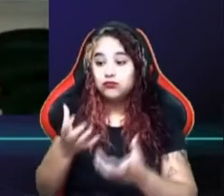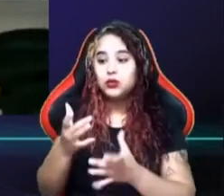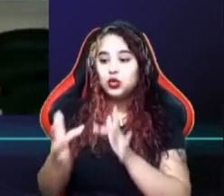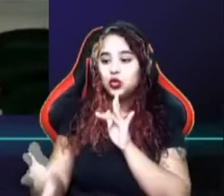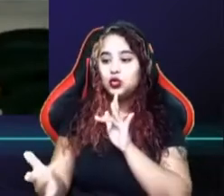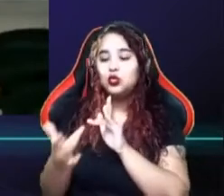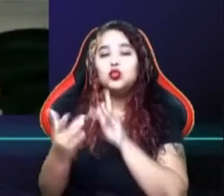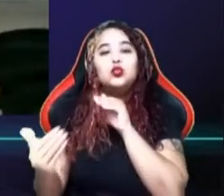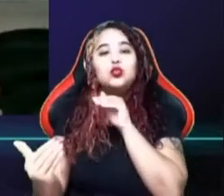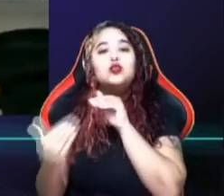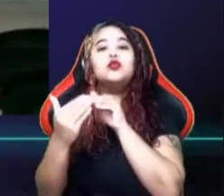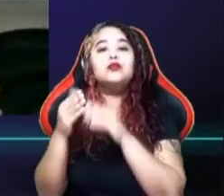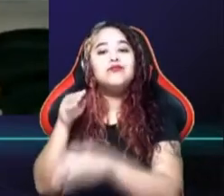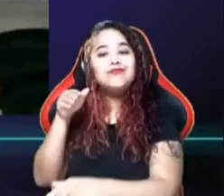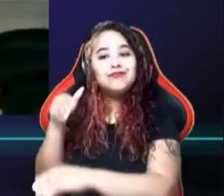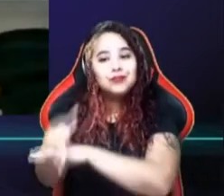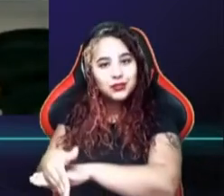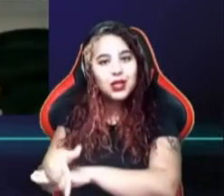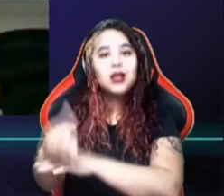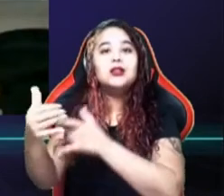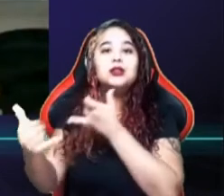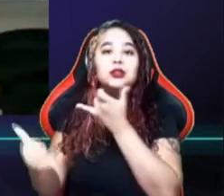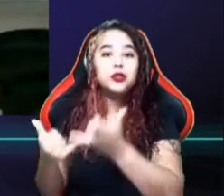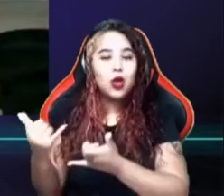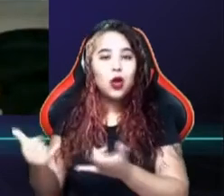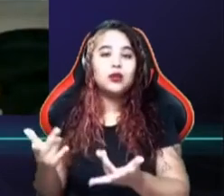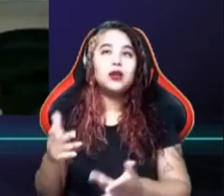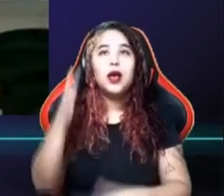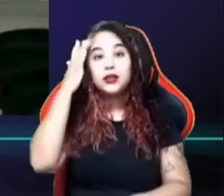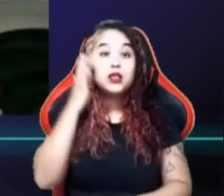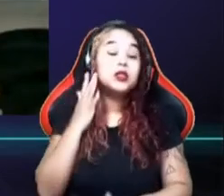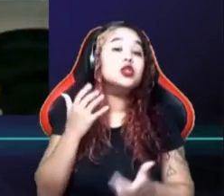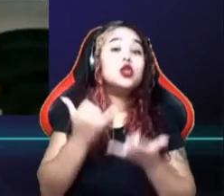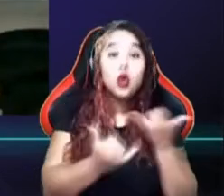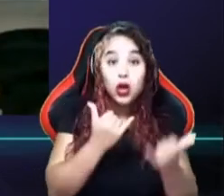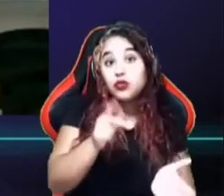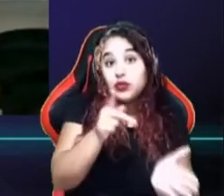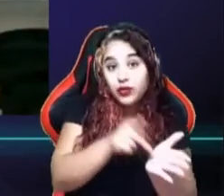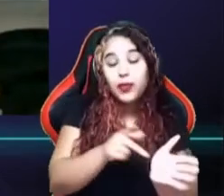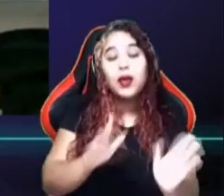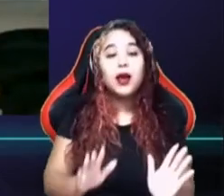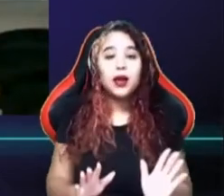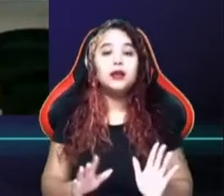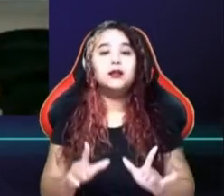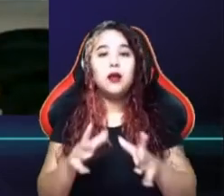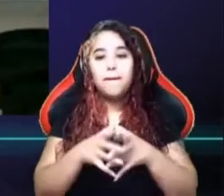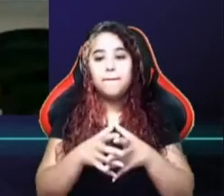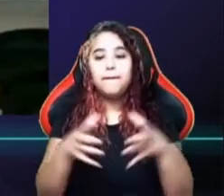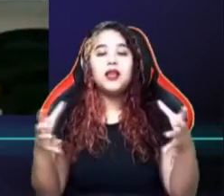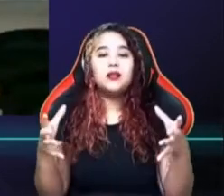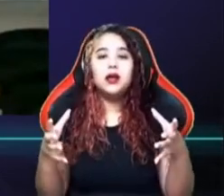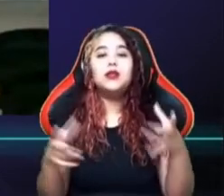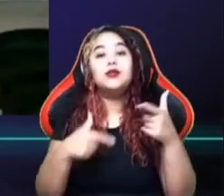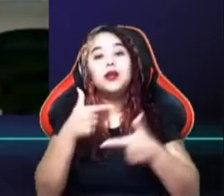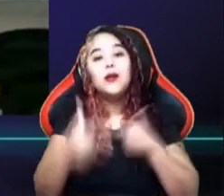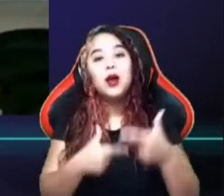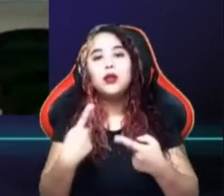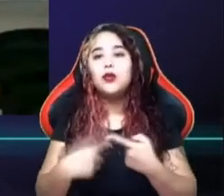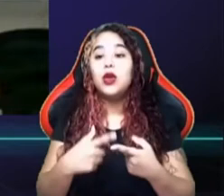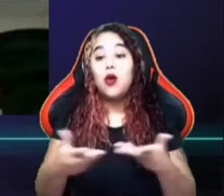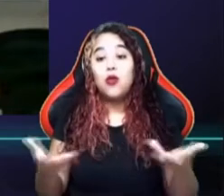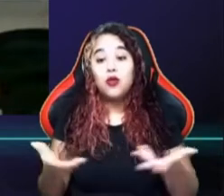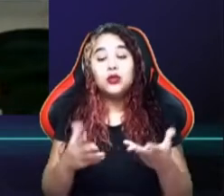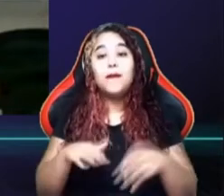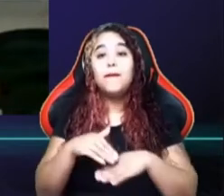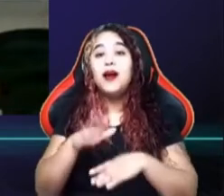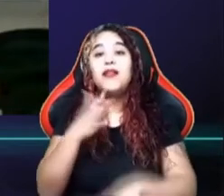e até fazendo gameplay, enfim, expandindo um pouco o trabalho deles, porque hoje a maneira mais fácil de conectar